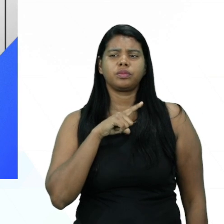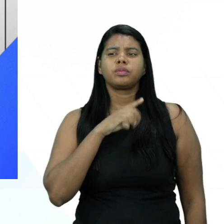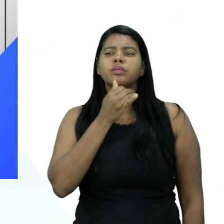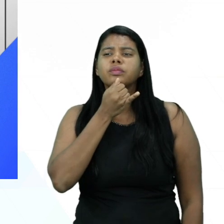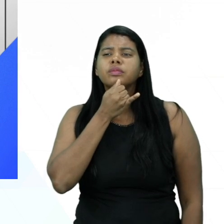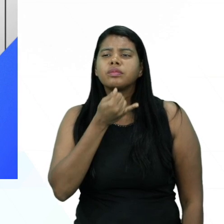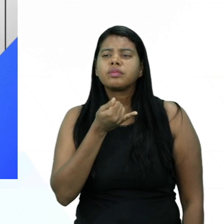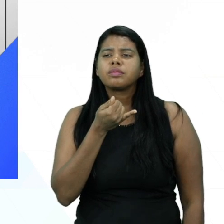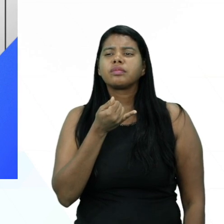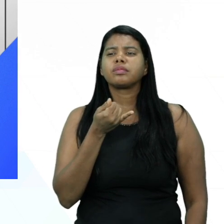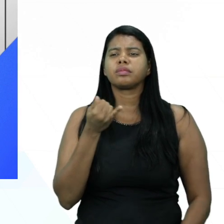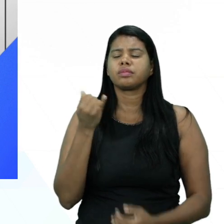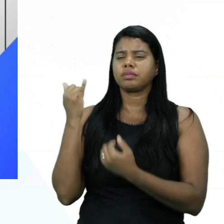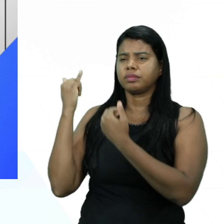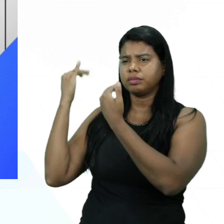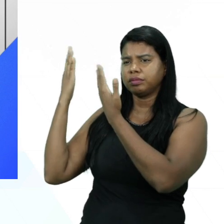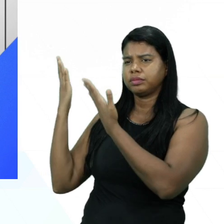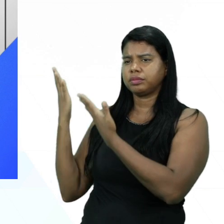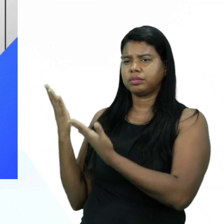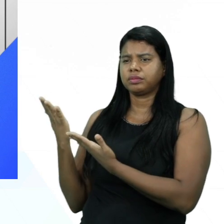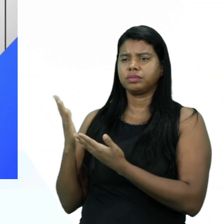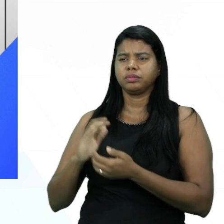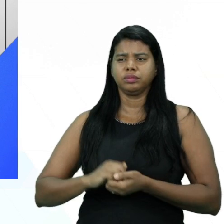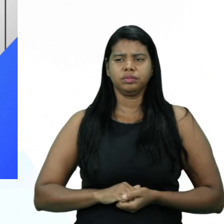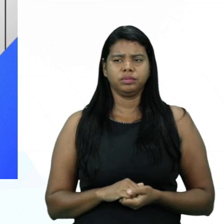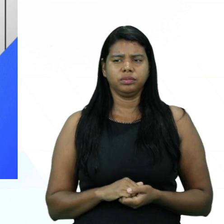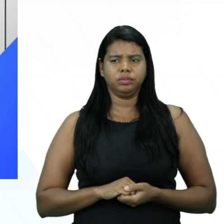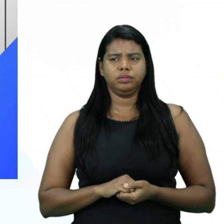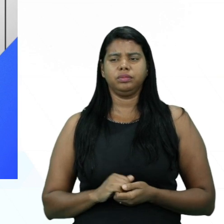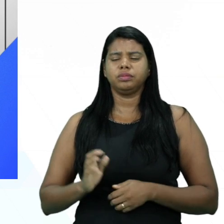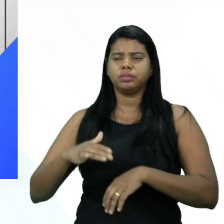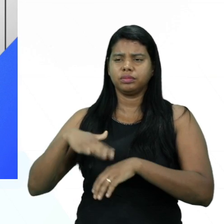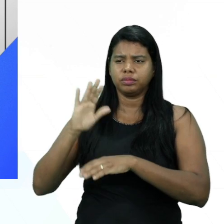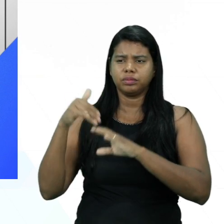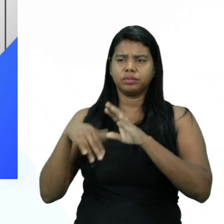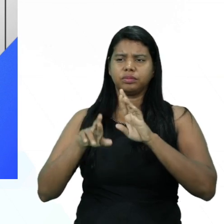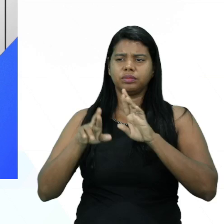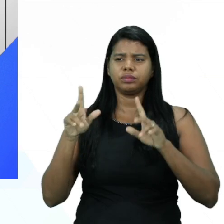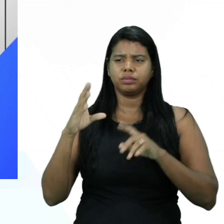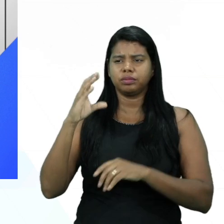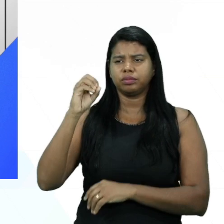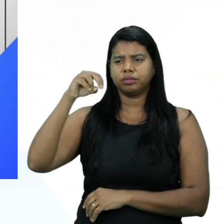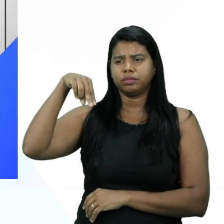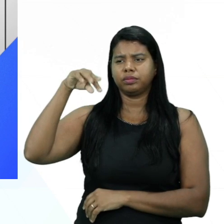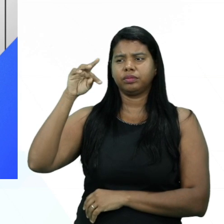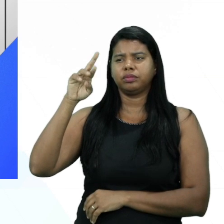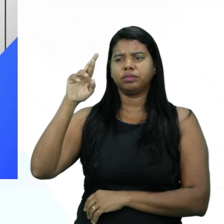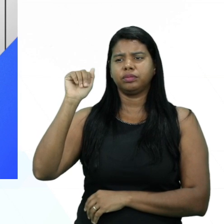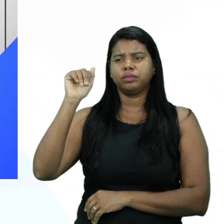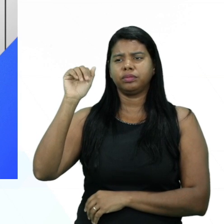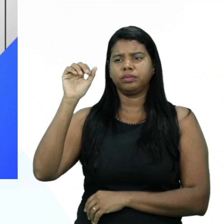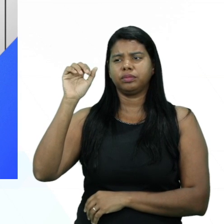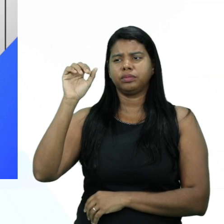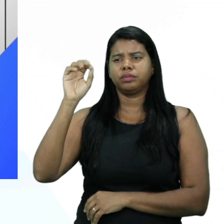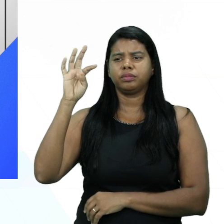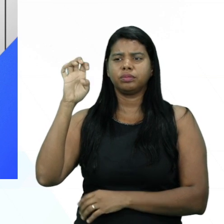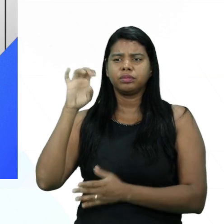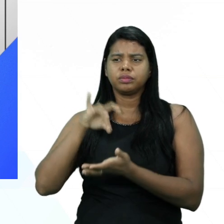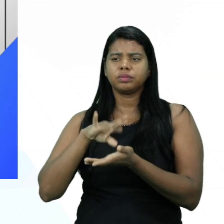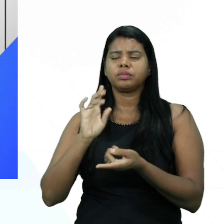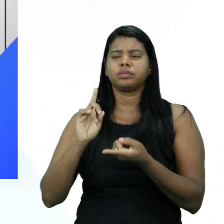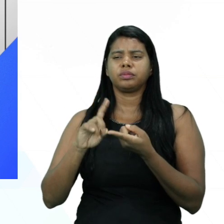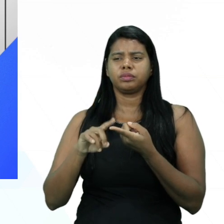que são opostas, elas têm um maior contraste entre si. Quando observamos uma composição visual,